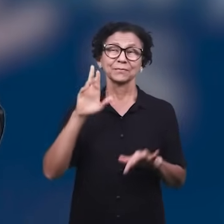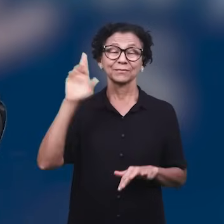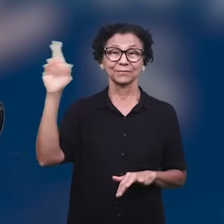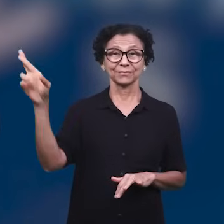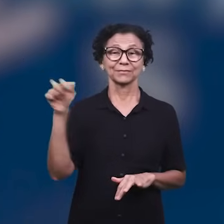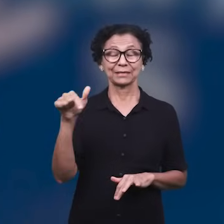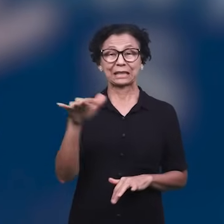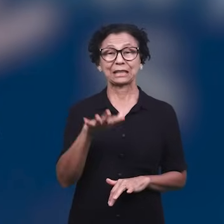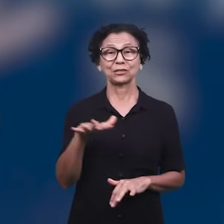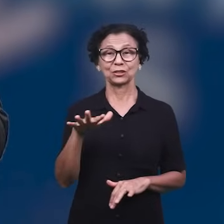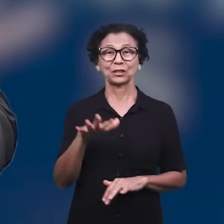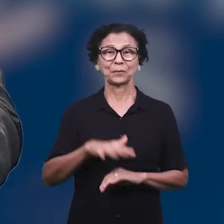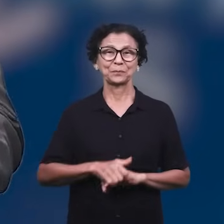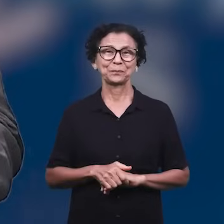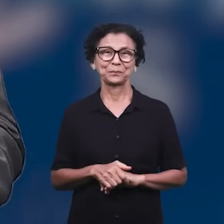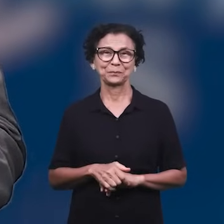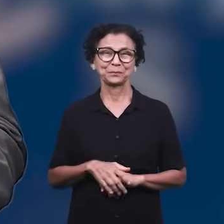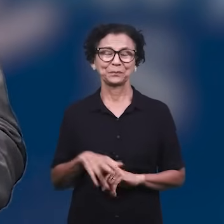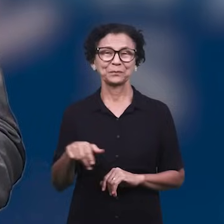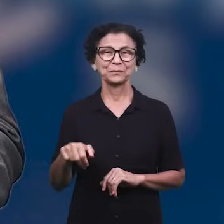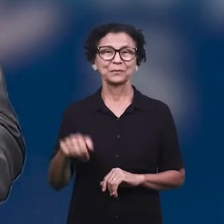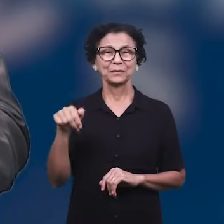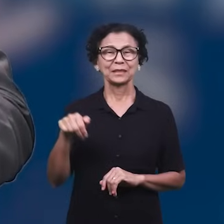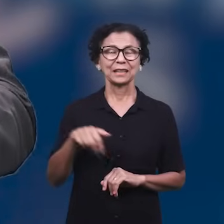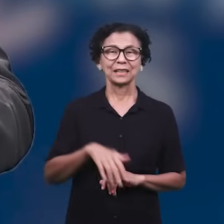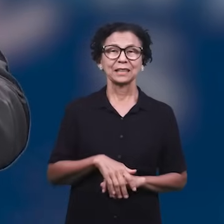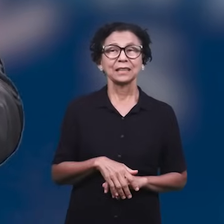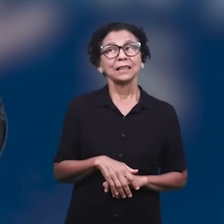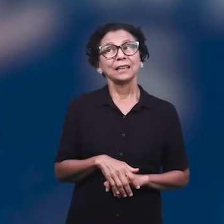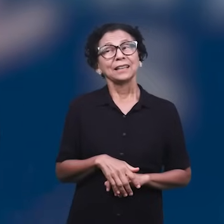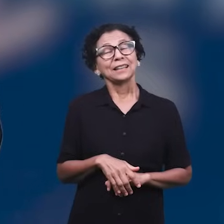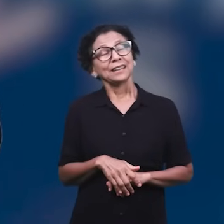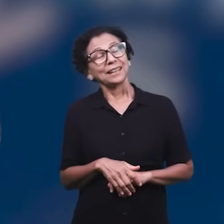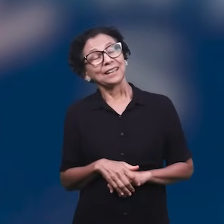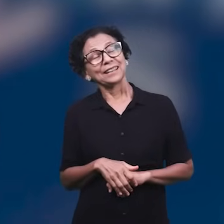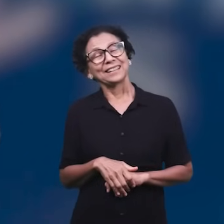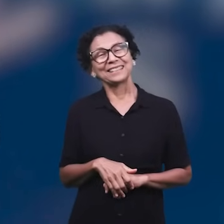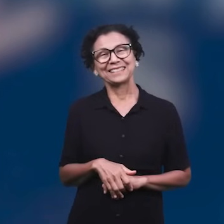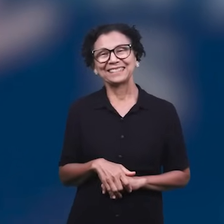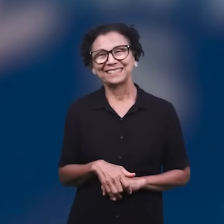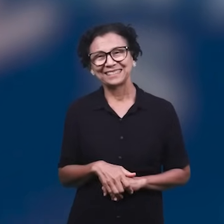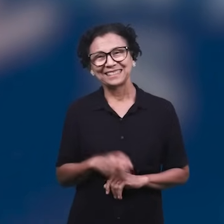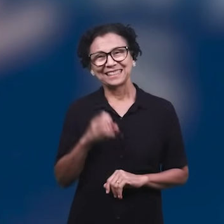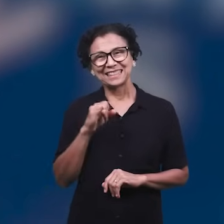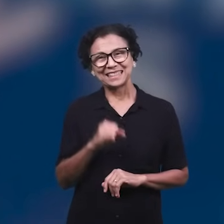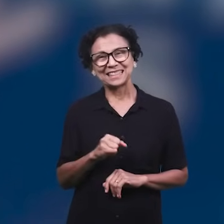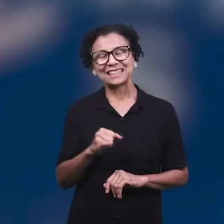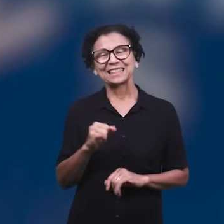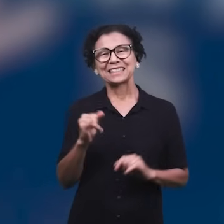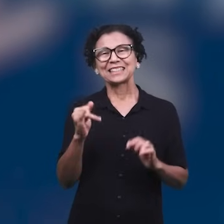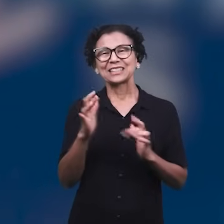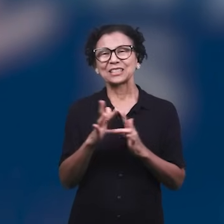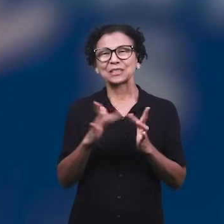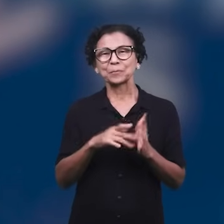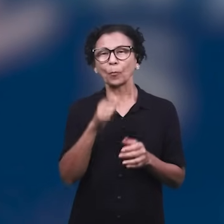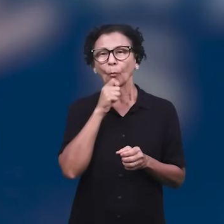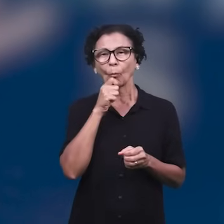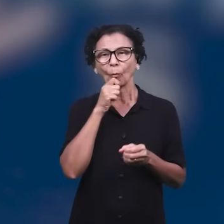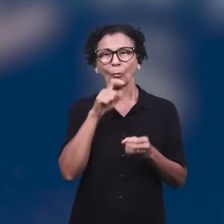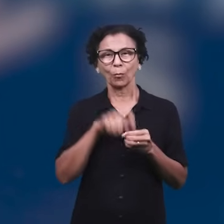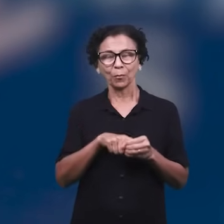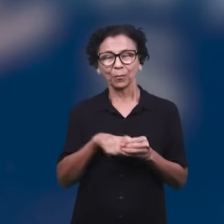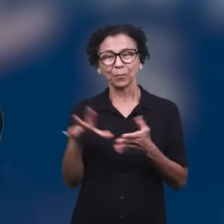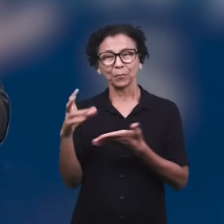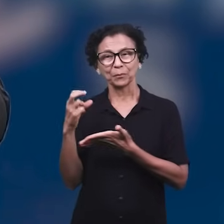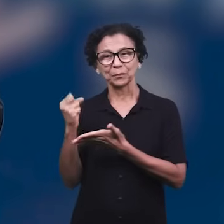aqui na região Nordeste. E se até a semana que vem o Senhor Jesus não voltar para nos buscar, certamente traremos mais boas novas da